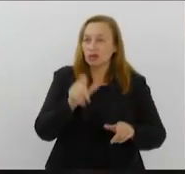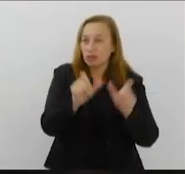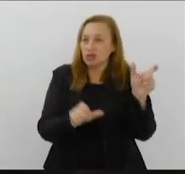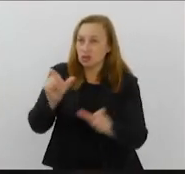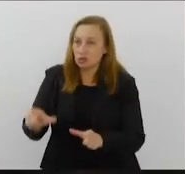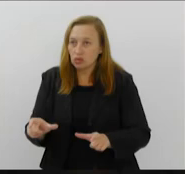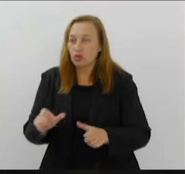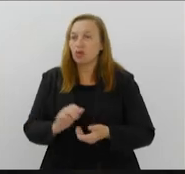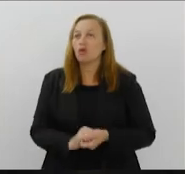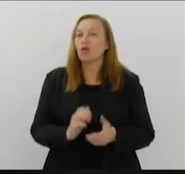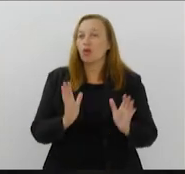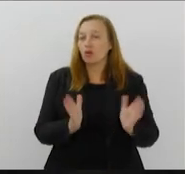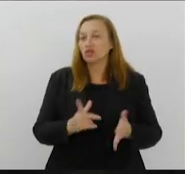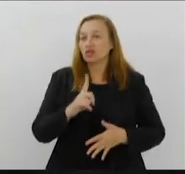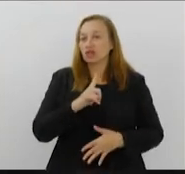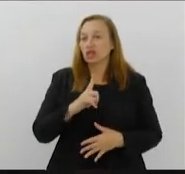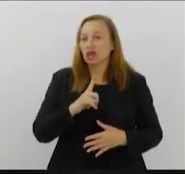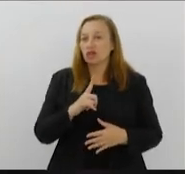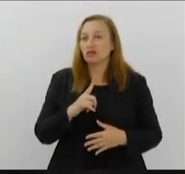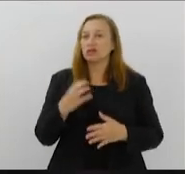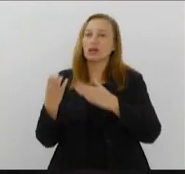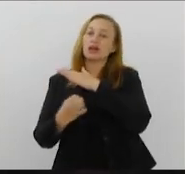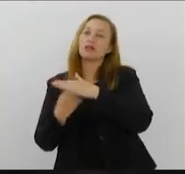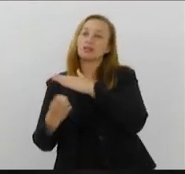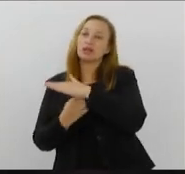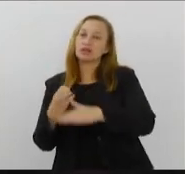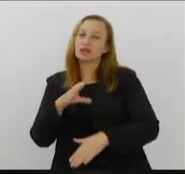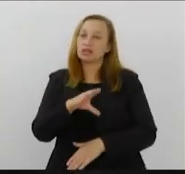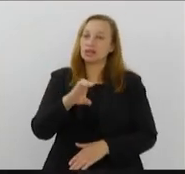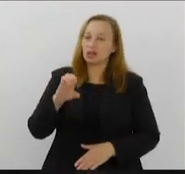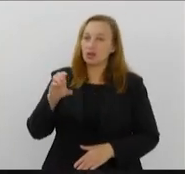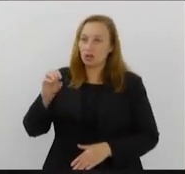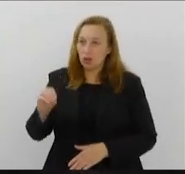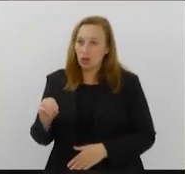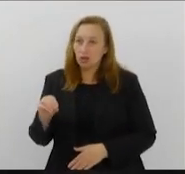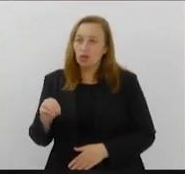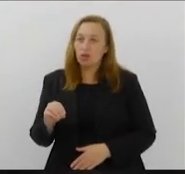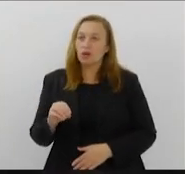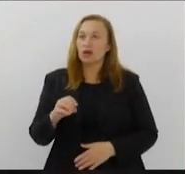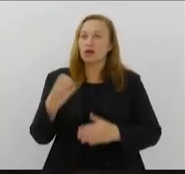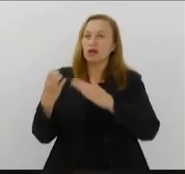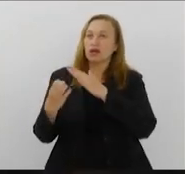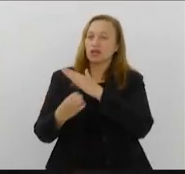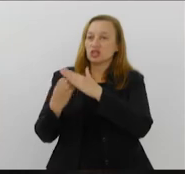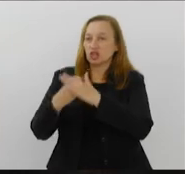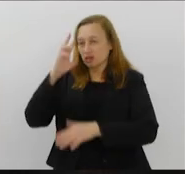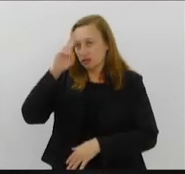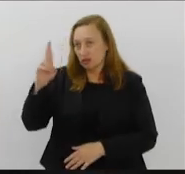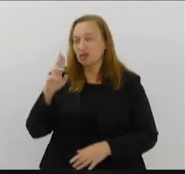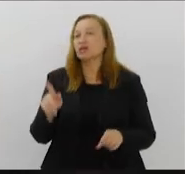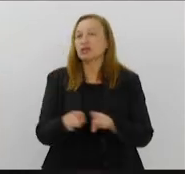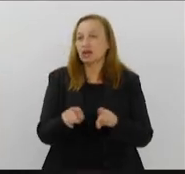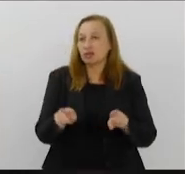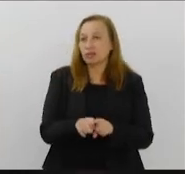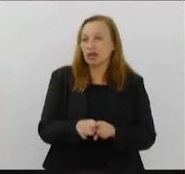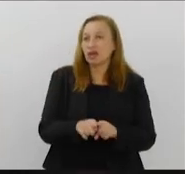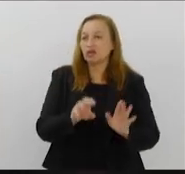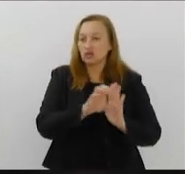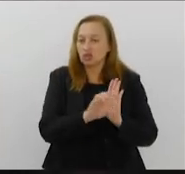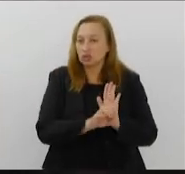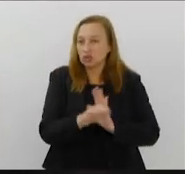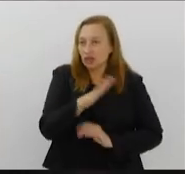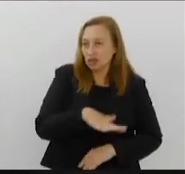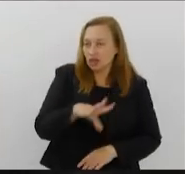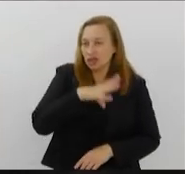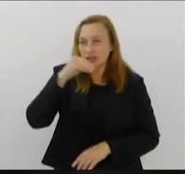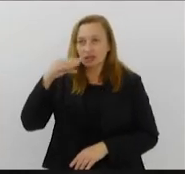eu tenho no conselho do Realiza, né, como CEO da ONG, empresários e a própria Vara de Infância e Juventude do DF, na figura de um